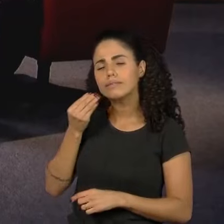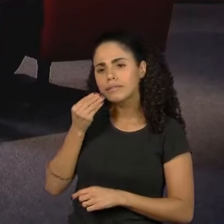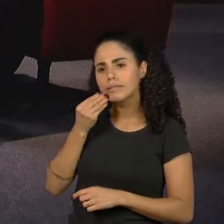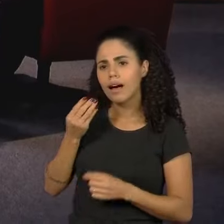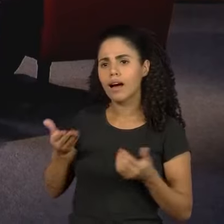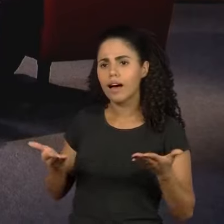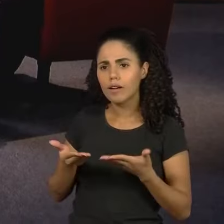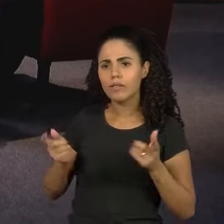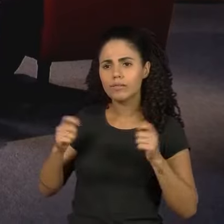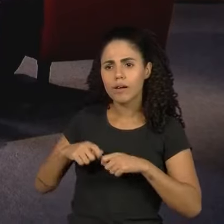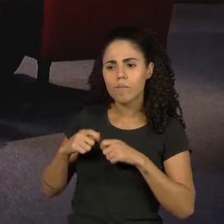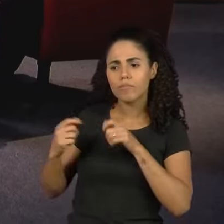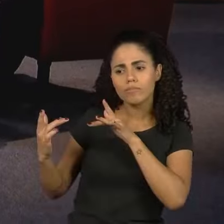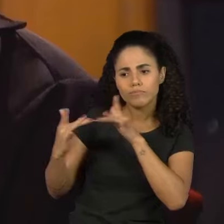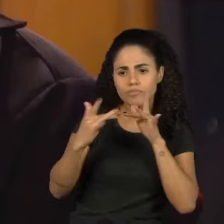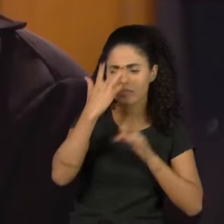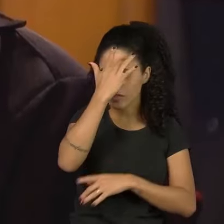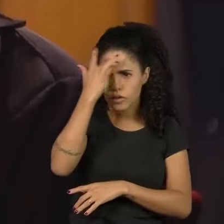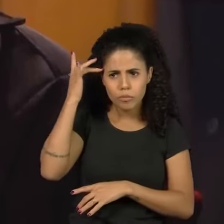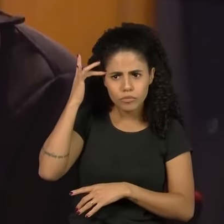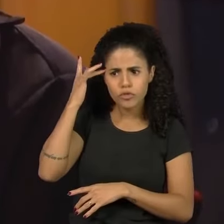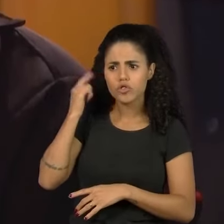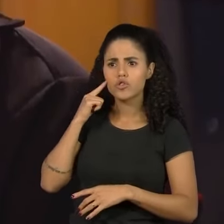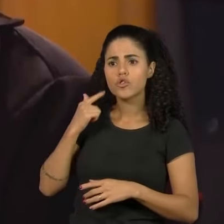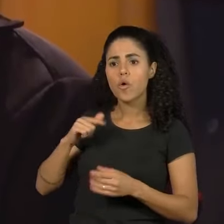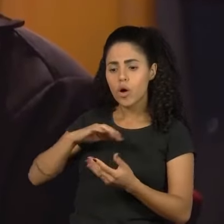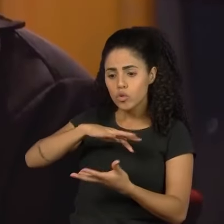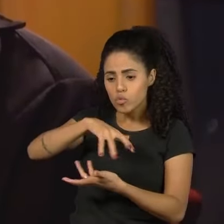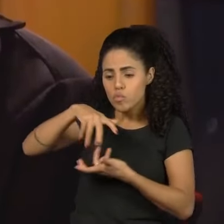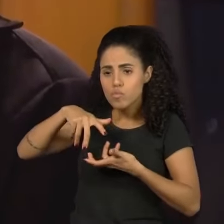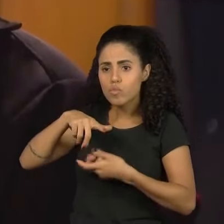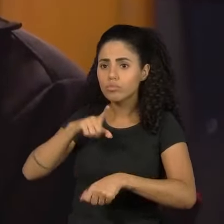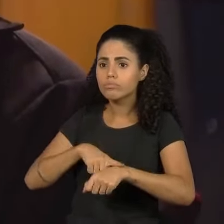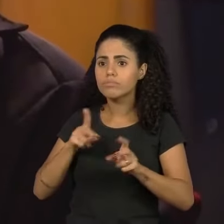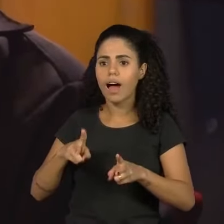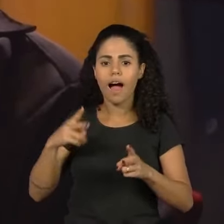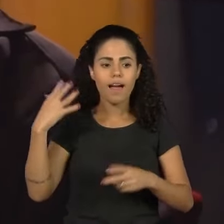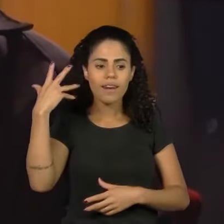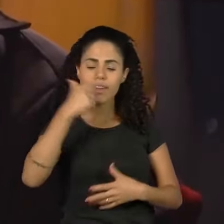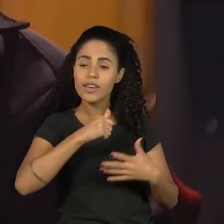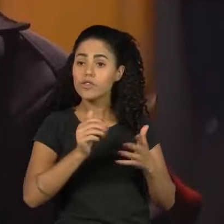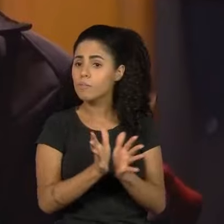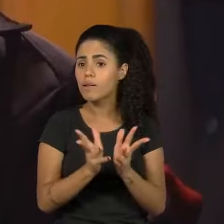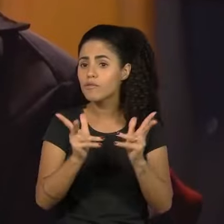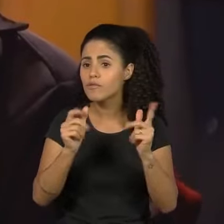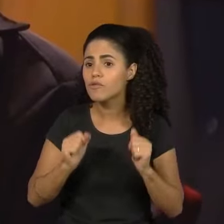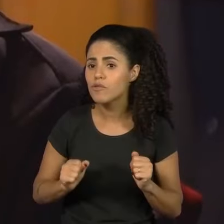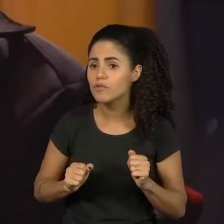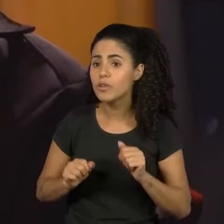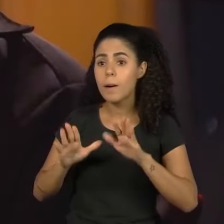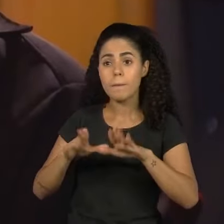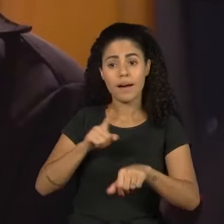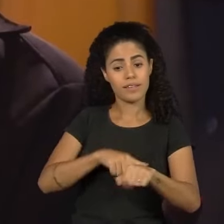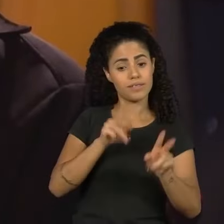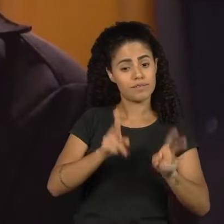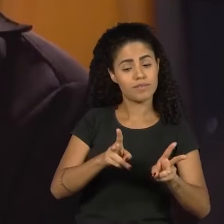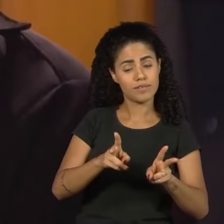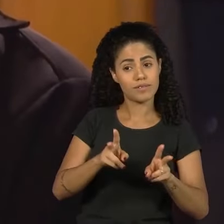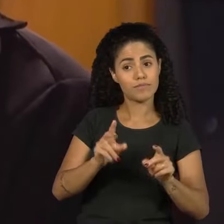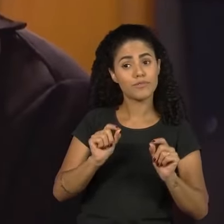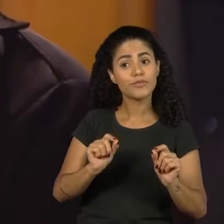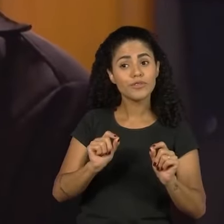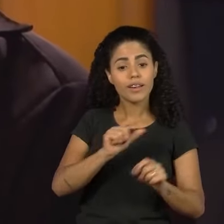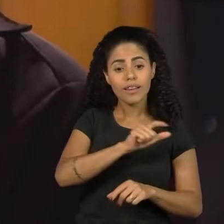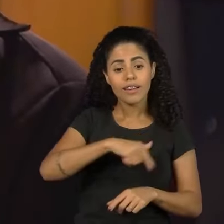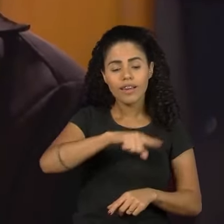você poder ter contato com pessoas no mundo inteiro em tempo real isso é lindo Hum mas ao mesmo tempo tem uma galera que